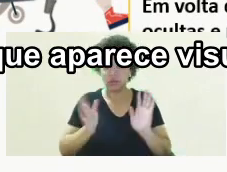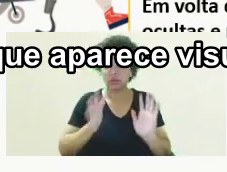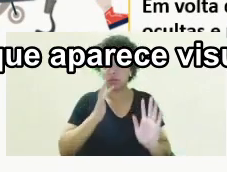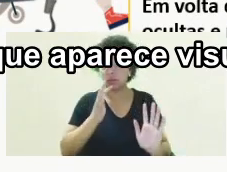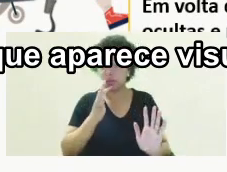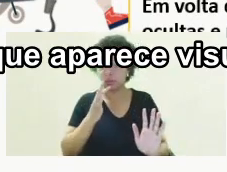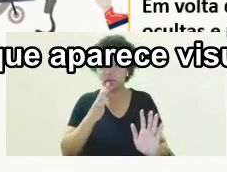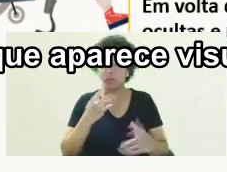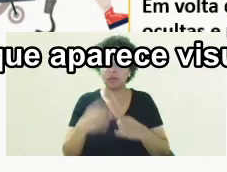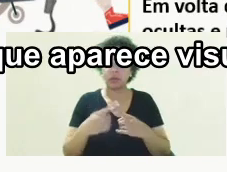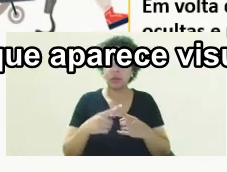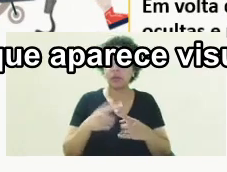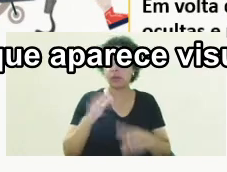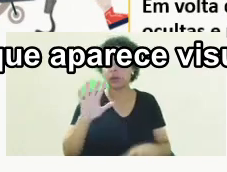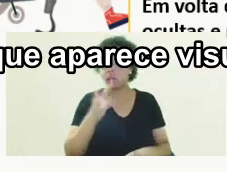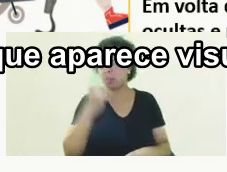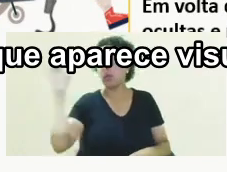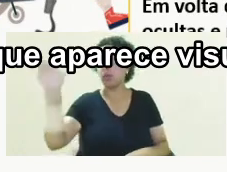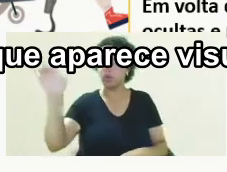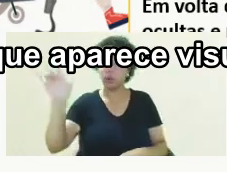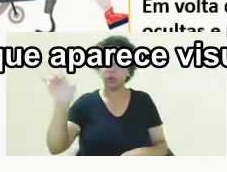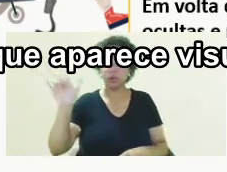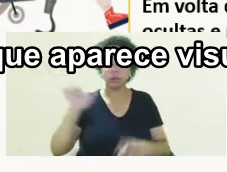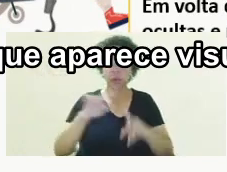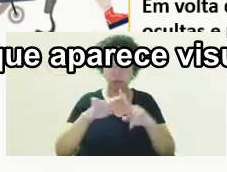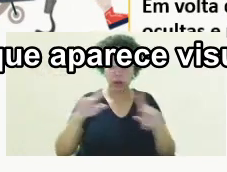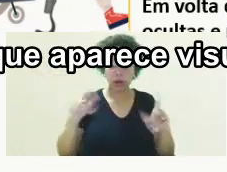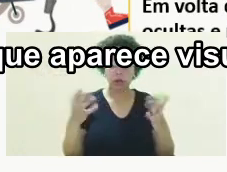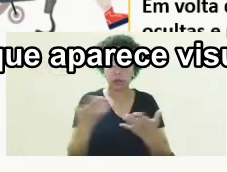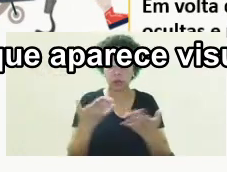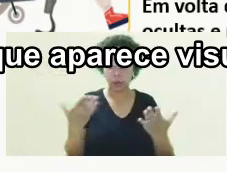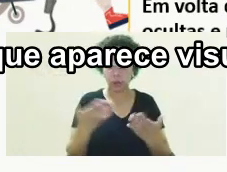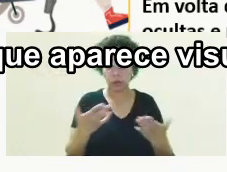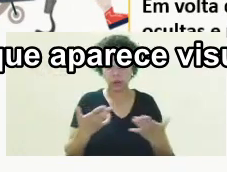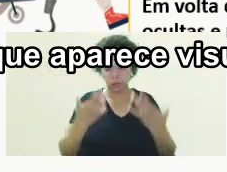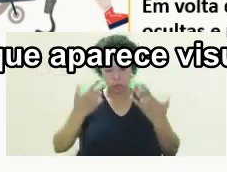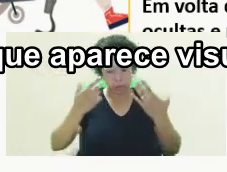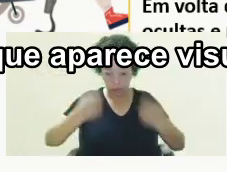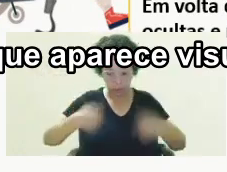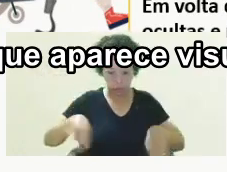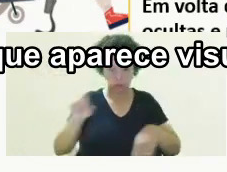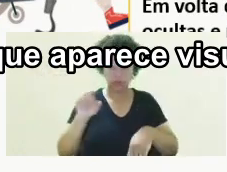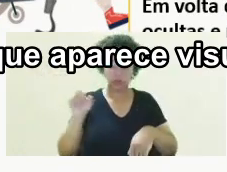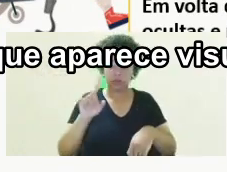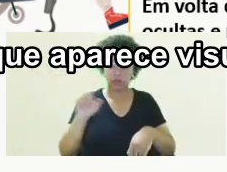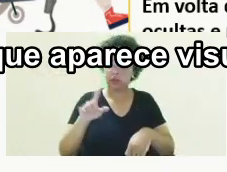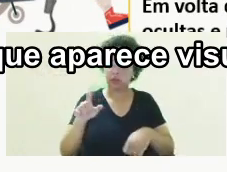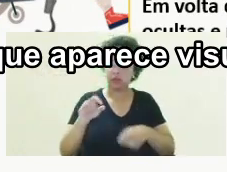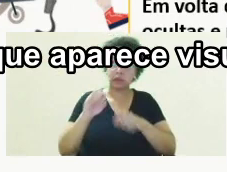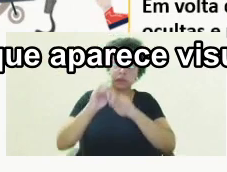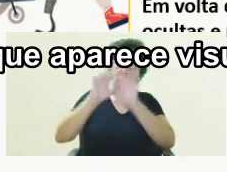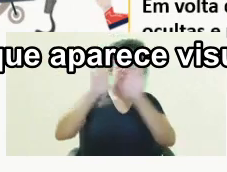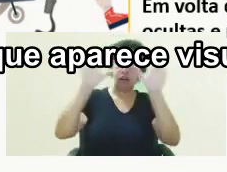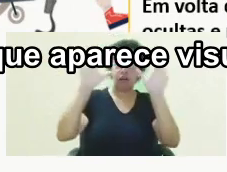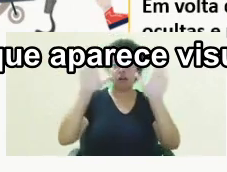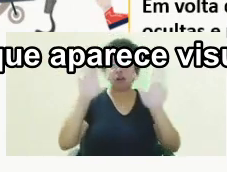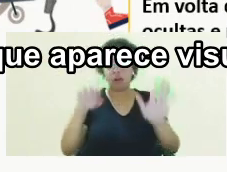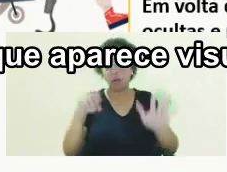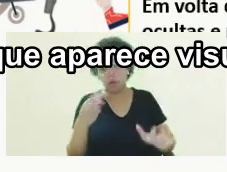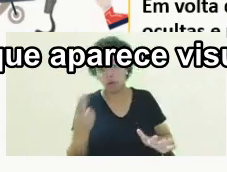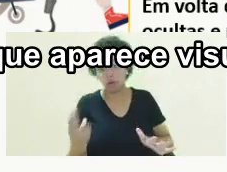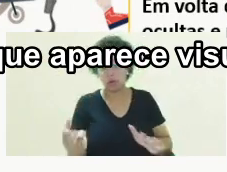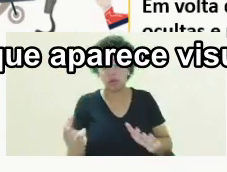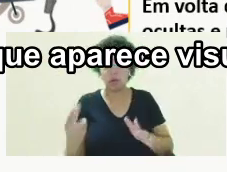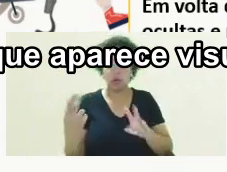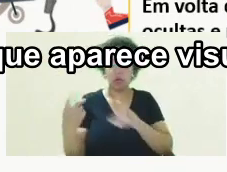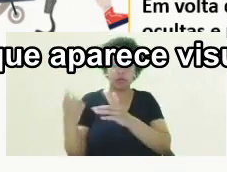de outros momentos. Mas na cena em questão não há uma descrição clara ou uma cena que caracterize